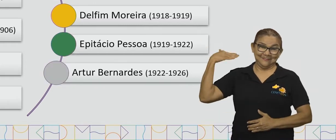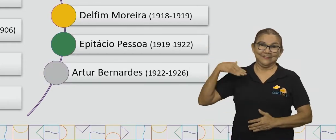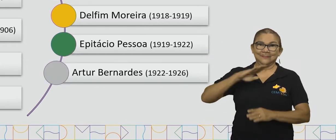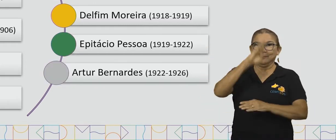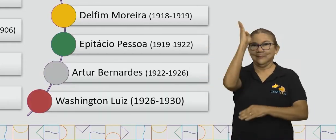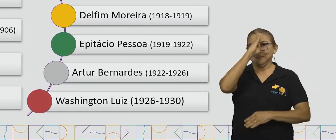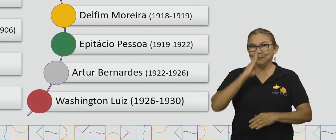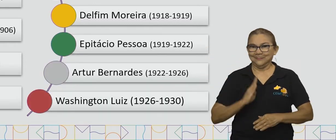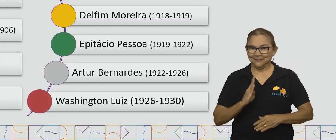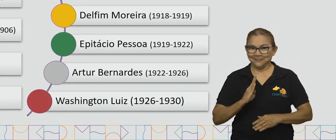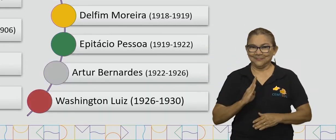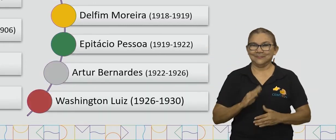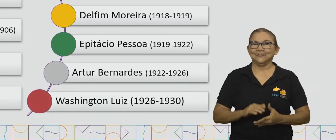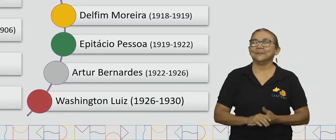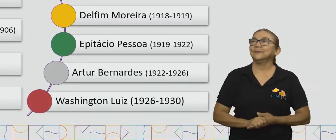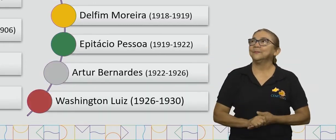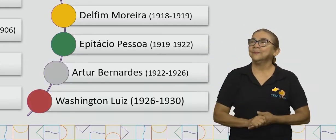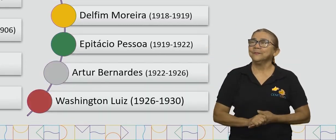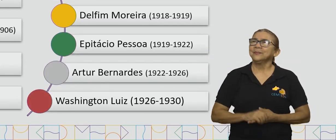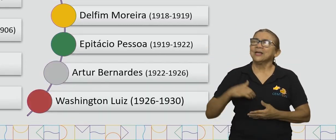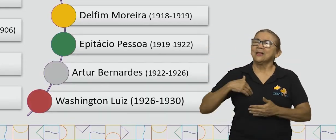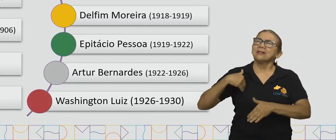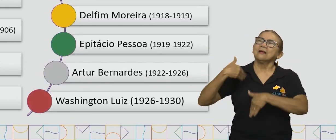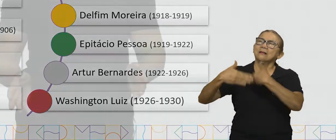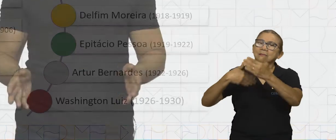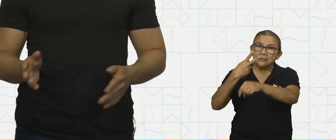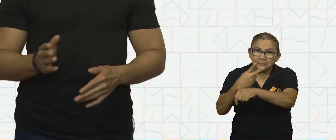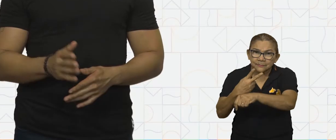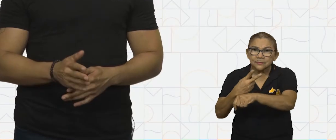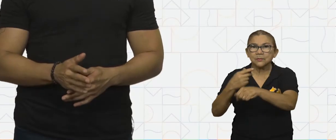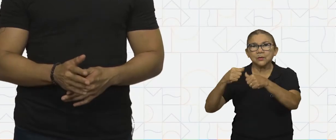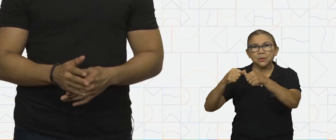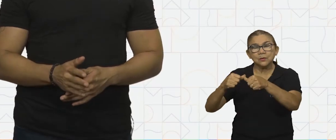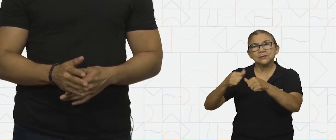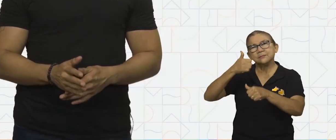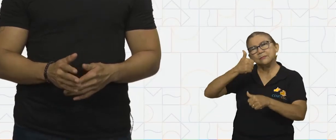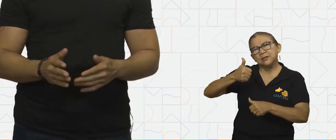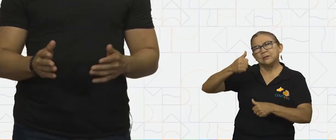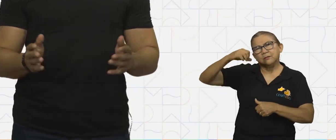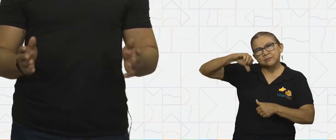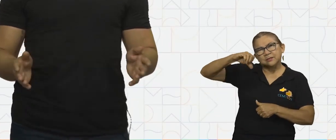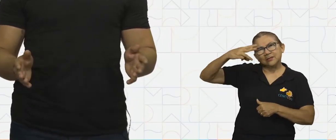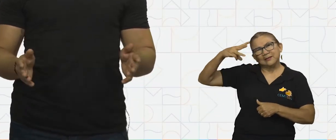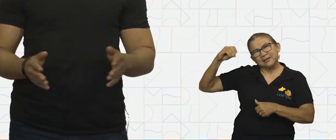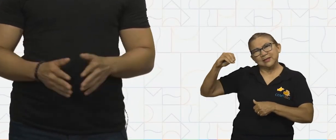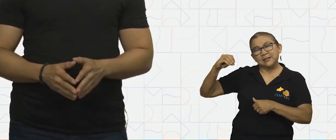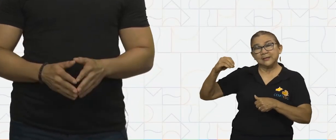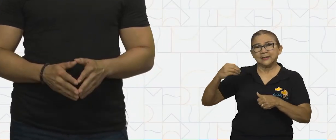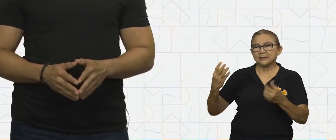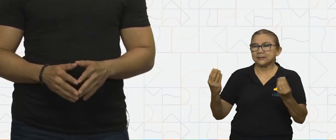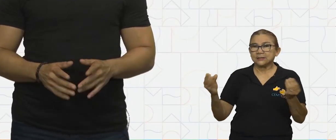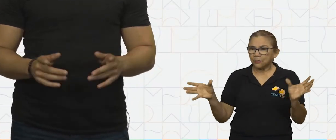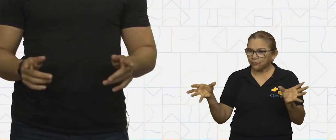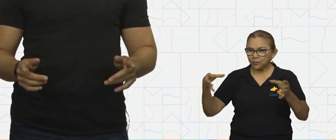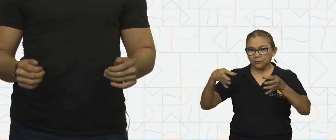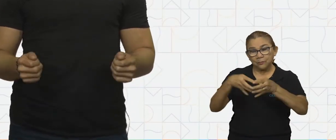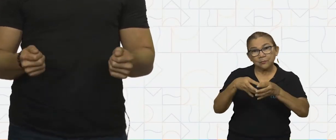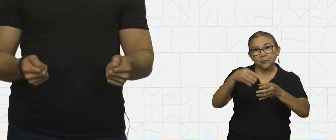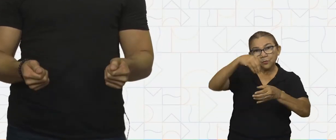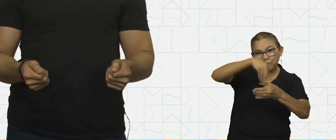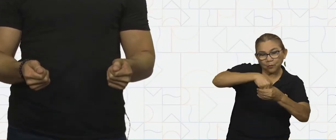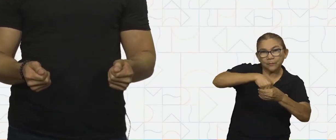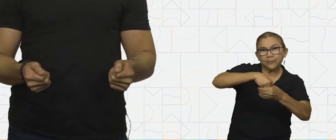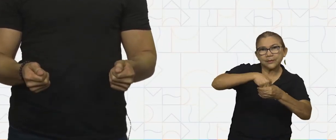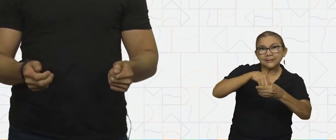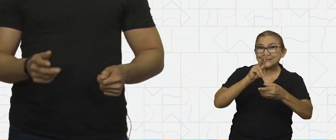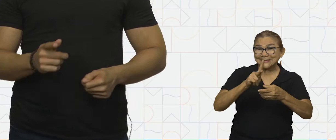Arthur Bernardes e Washington Luiz. A partir de 1930, as massas populares foram incorporadas ao processo político, sempre sob